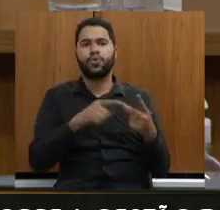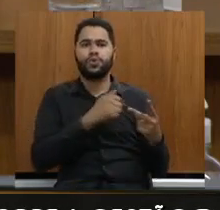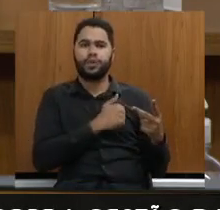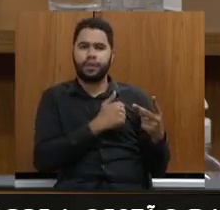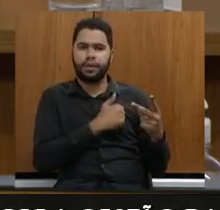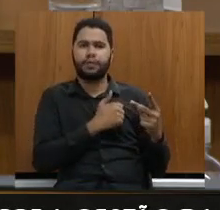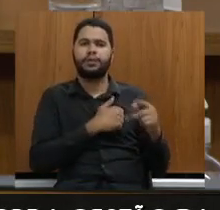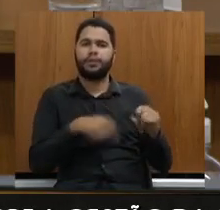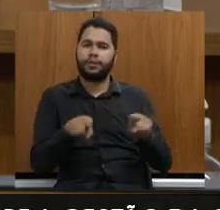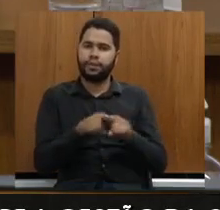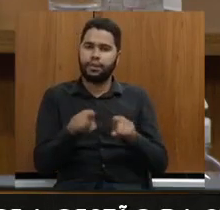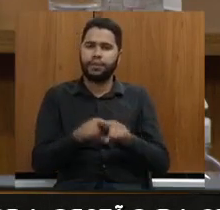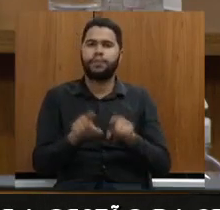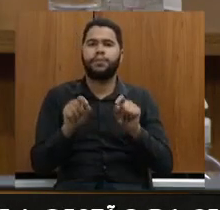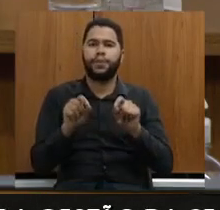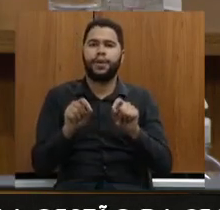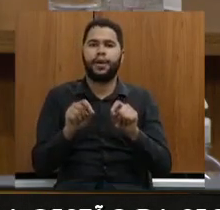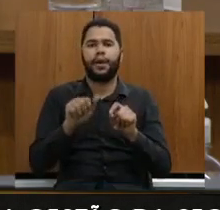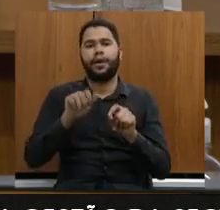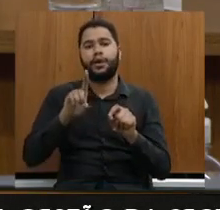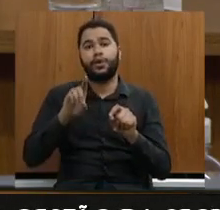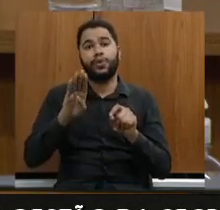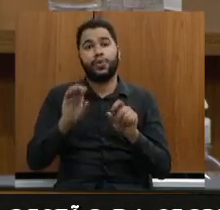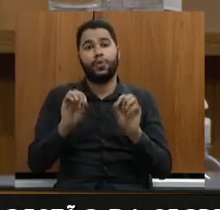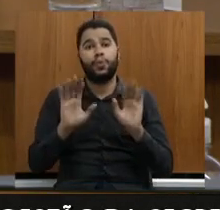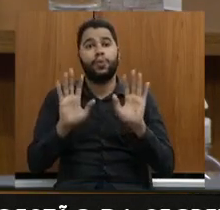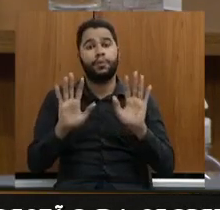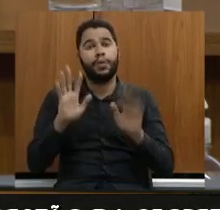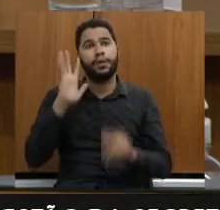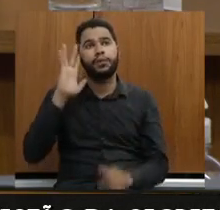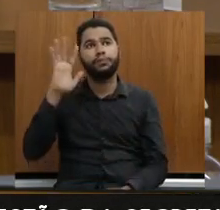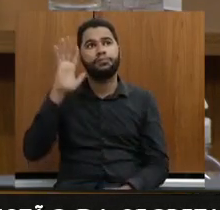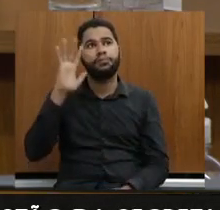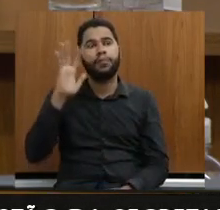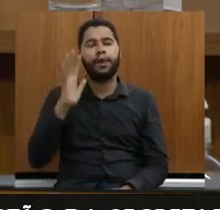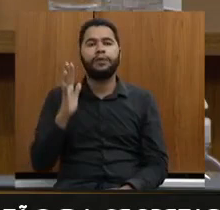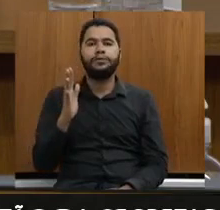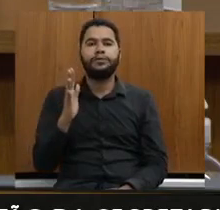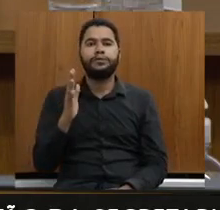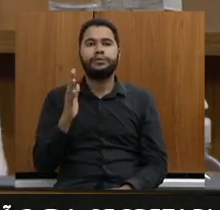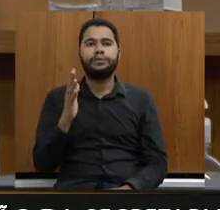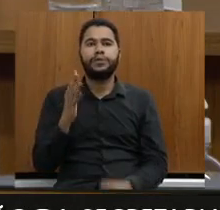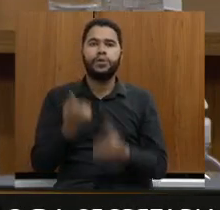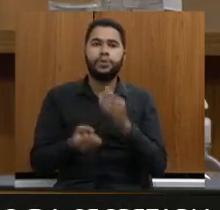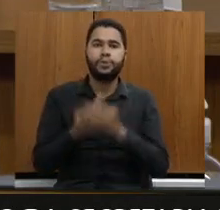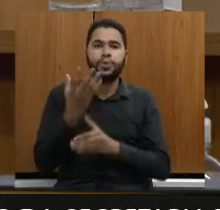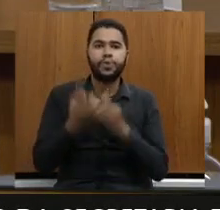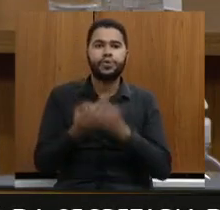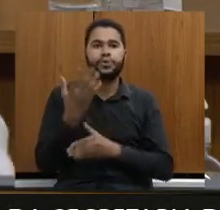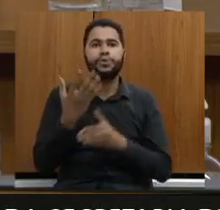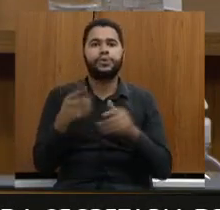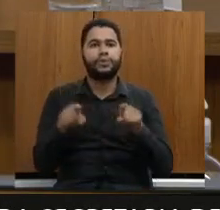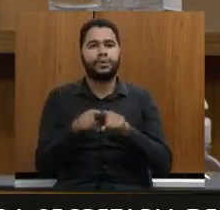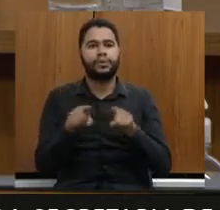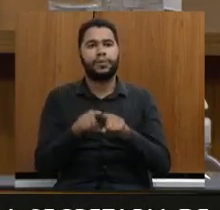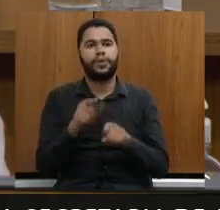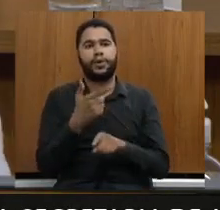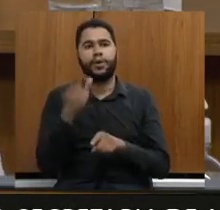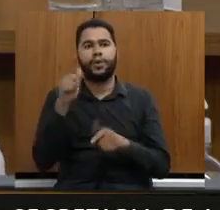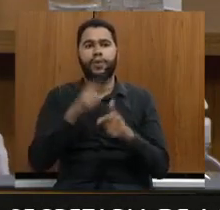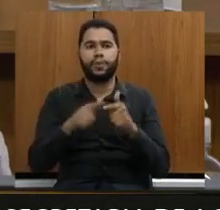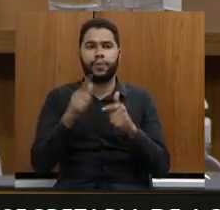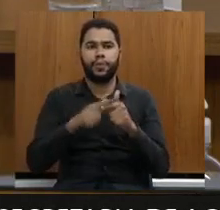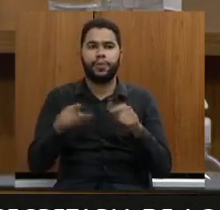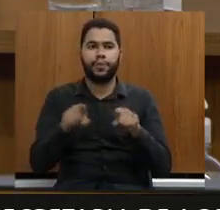para que a gente possa ter então adubo mas é imagine para produtor correr risco e ficou chateado também é os